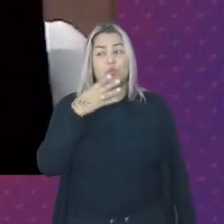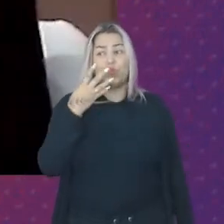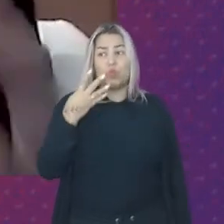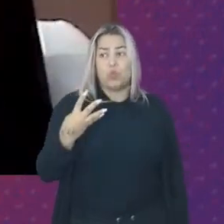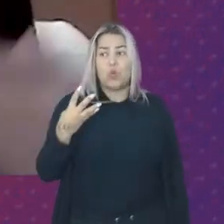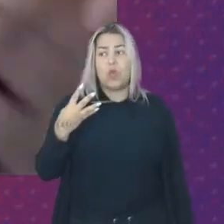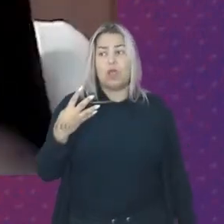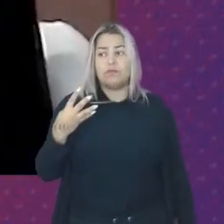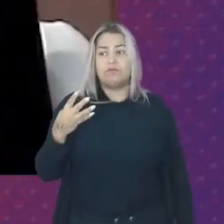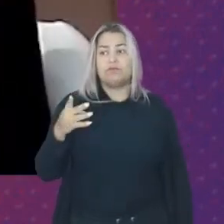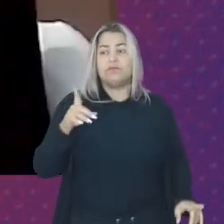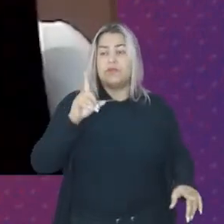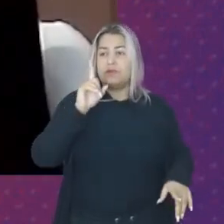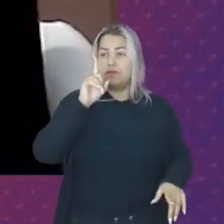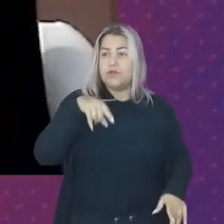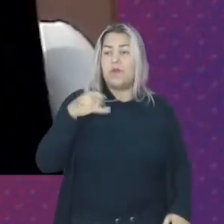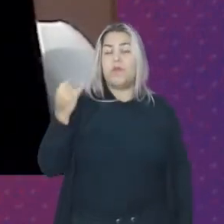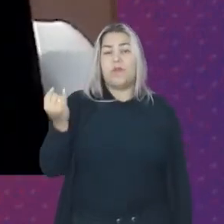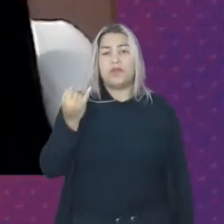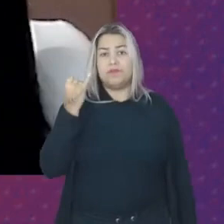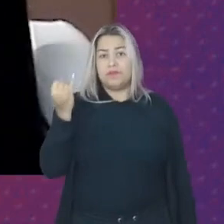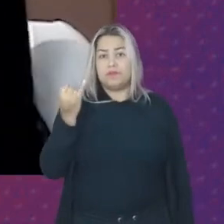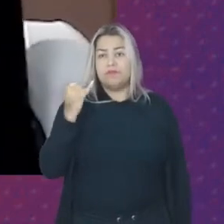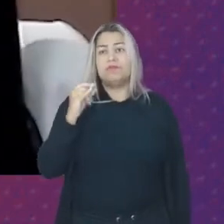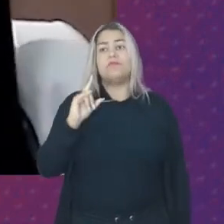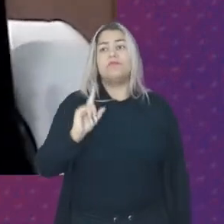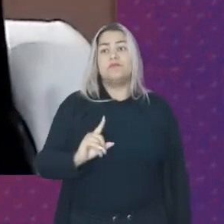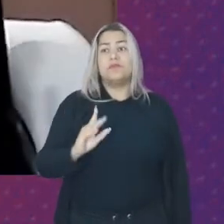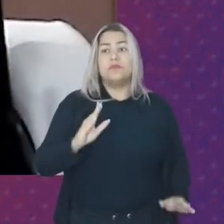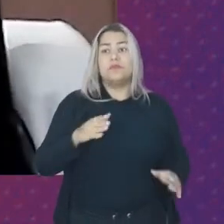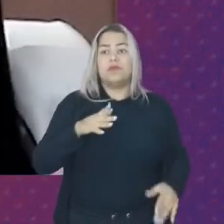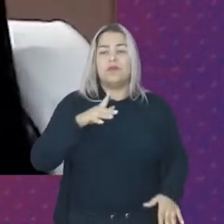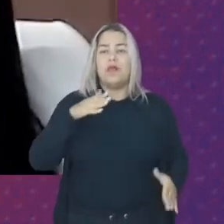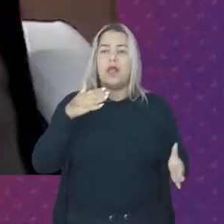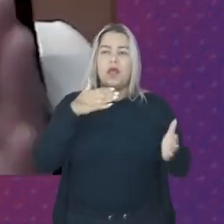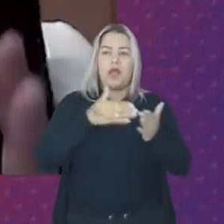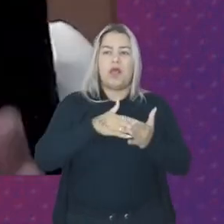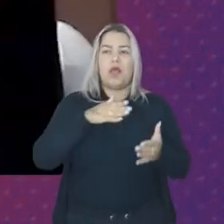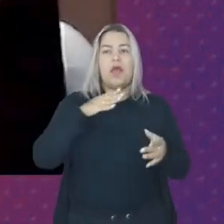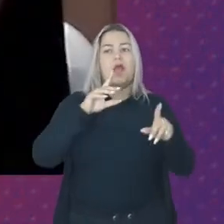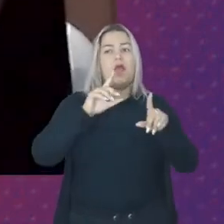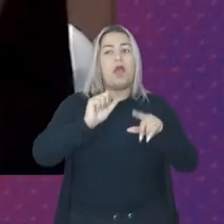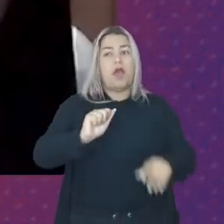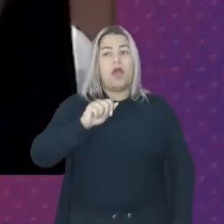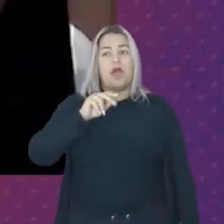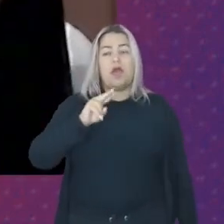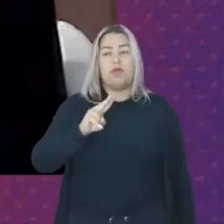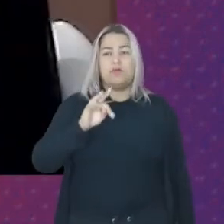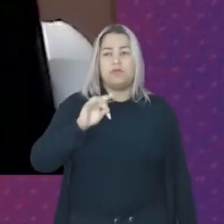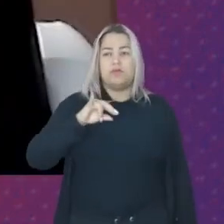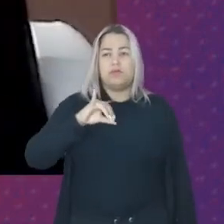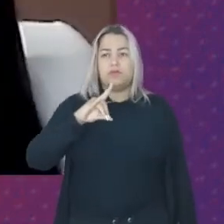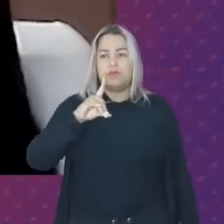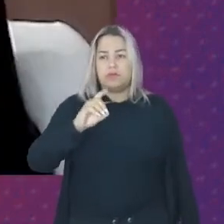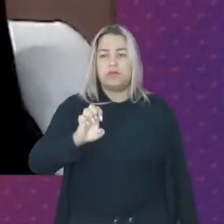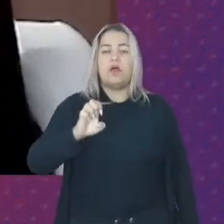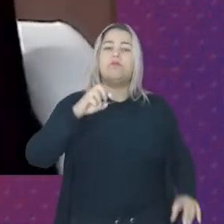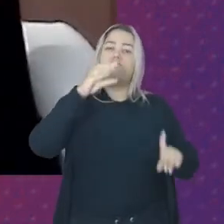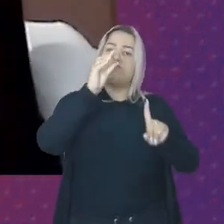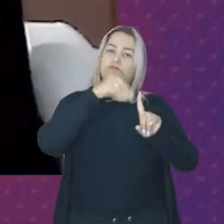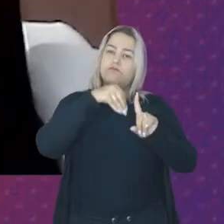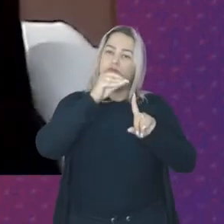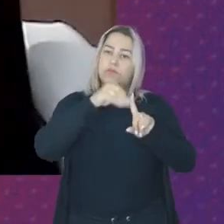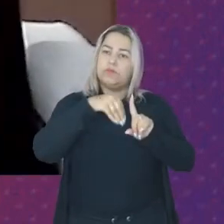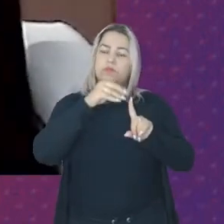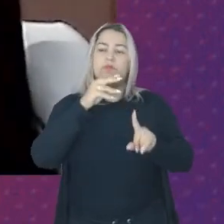4 pilares que são os mais importantes. São os pilares da limitação, da autenticidade, da